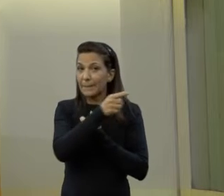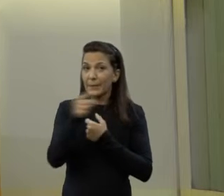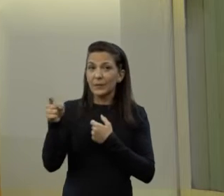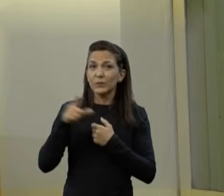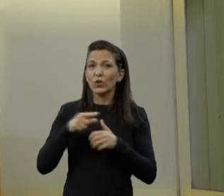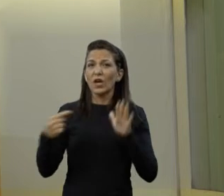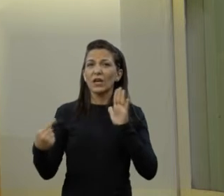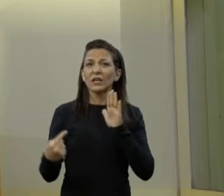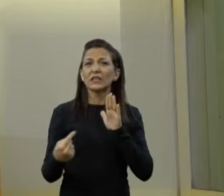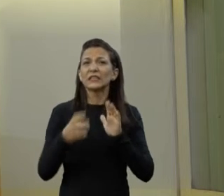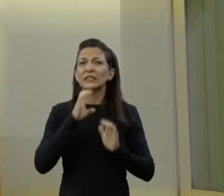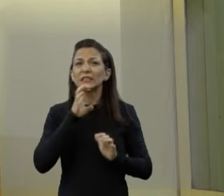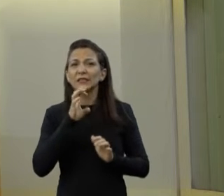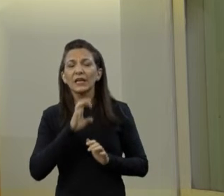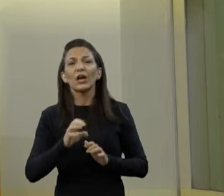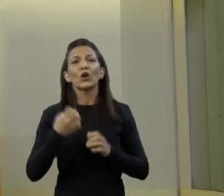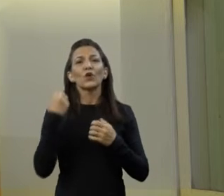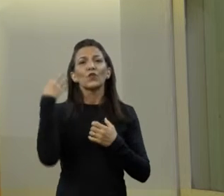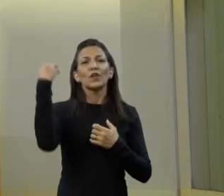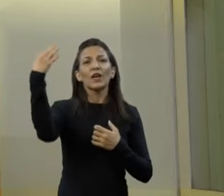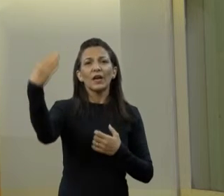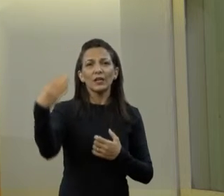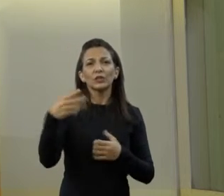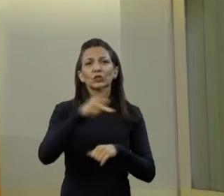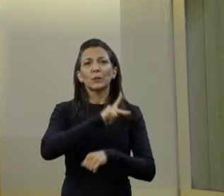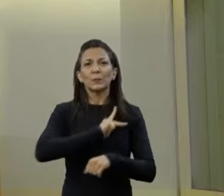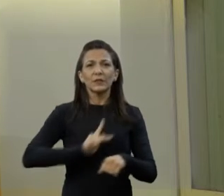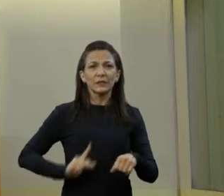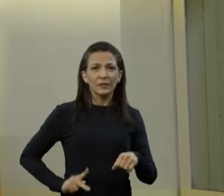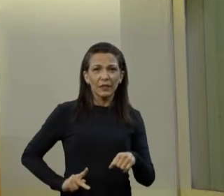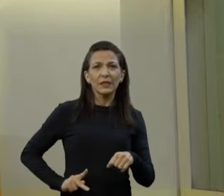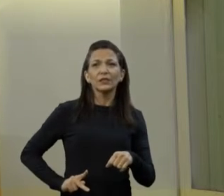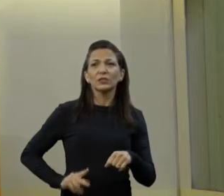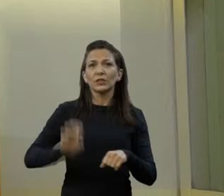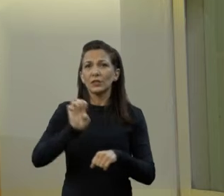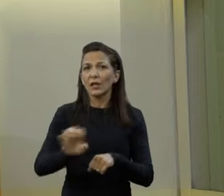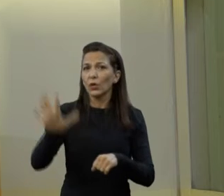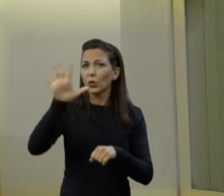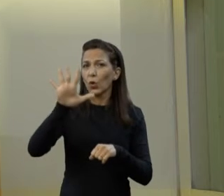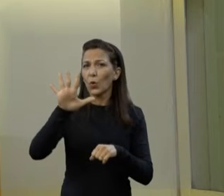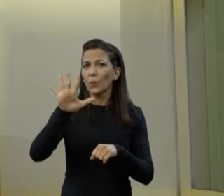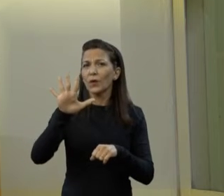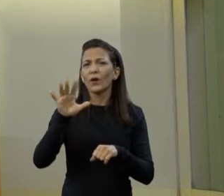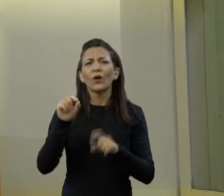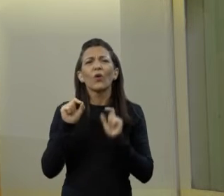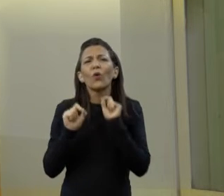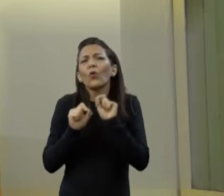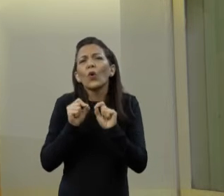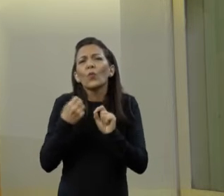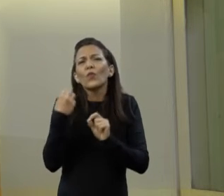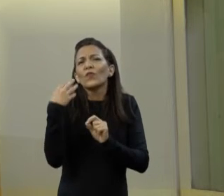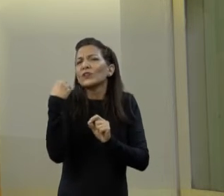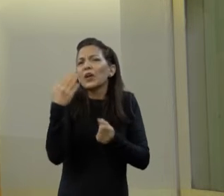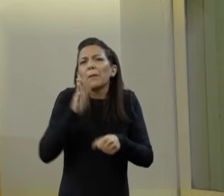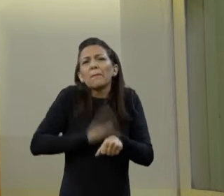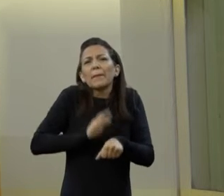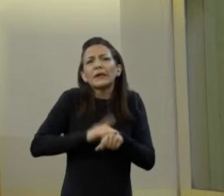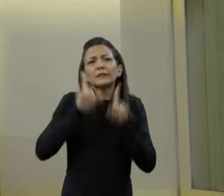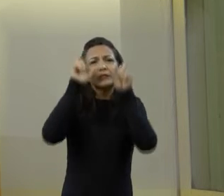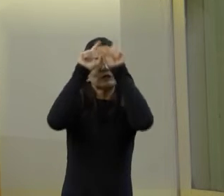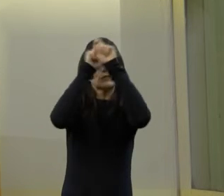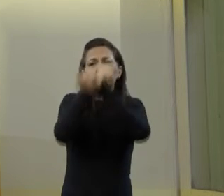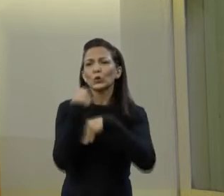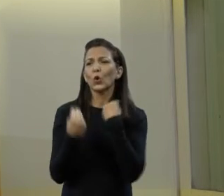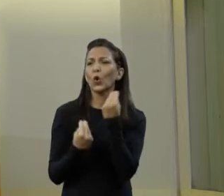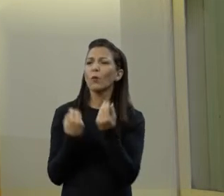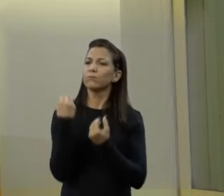que criticaram a viagem do presidente ao leste europeu dizendo onde já se viu viajar no momento desse